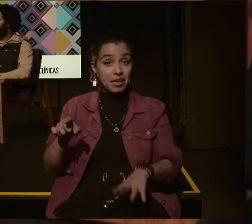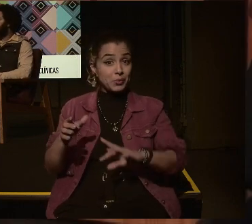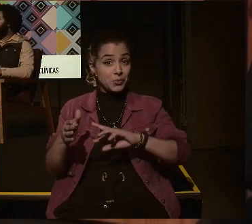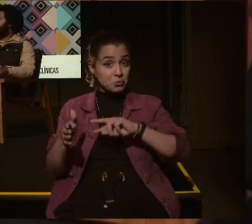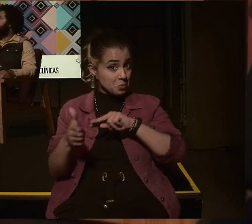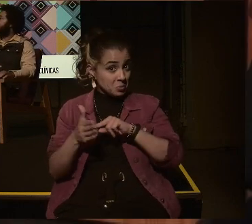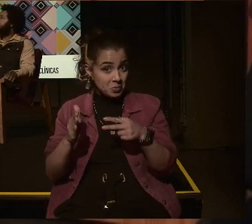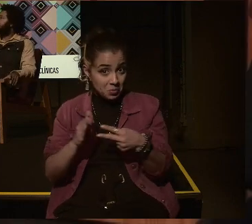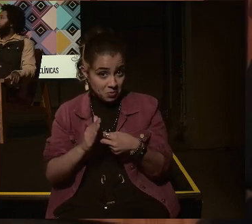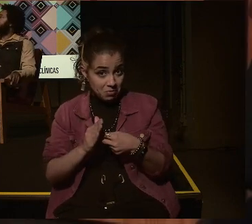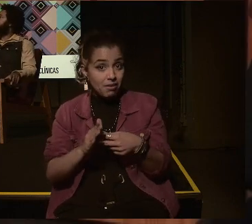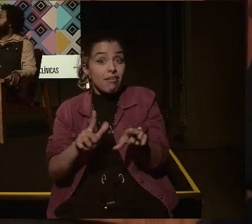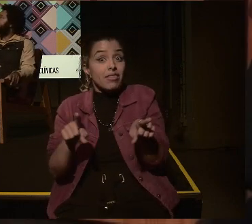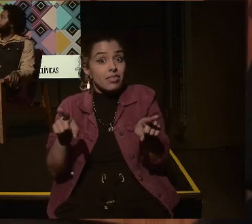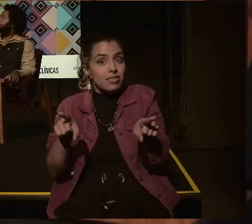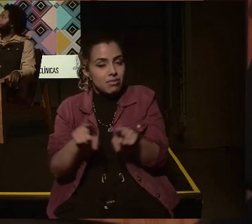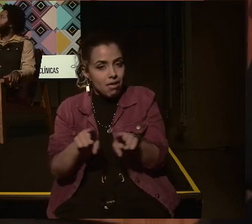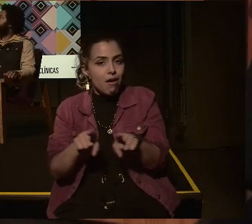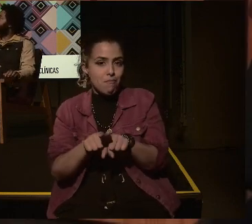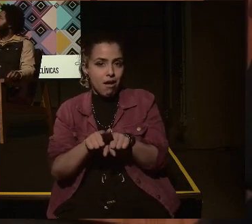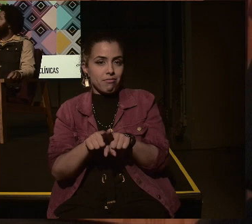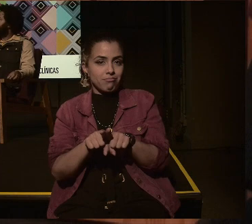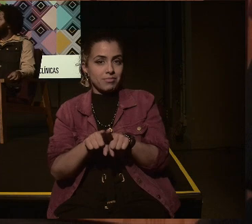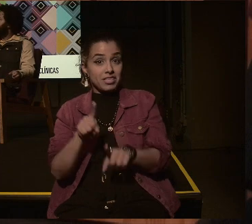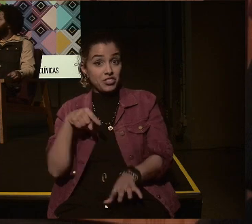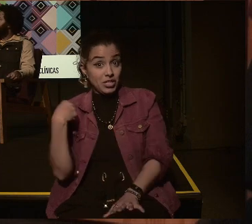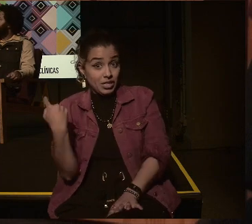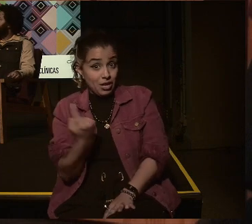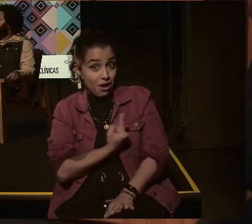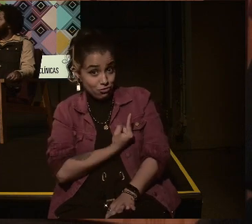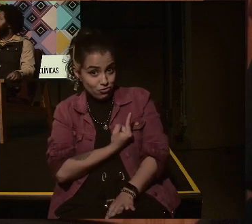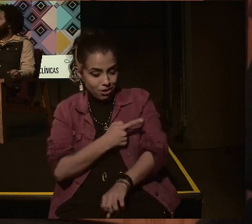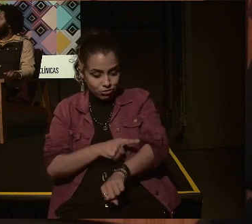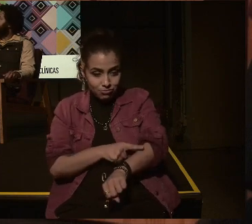a gente, preto preta, vai ter que entender.